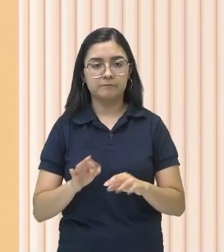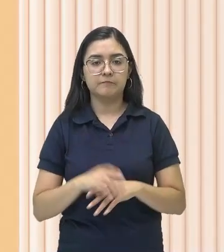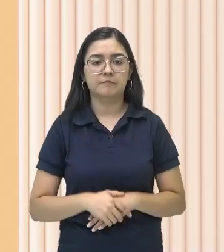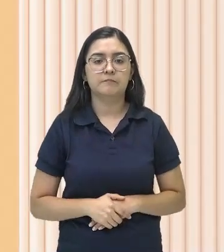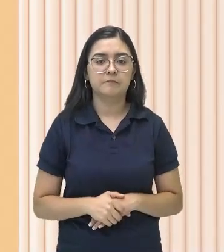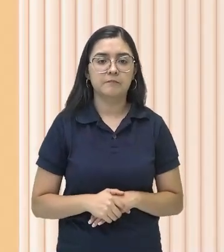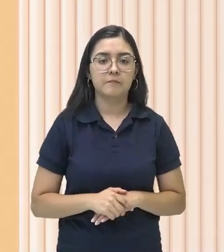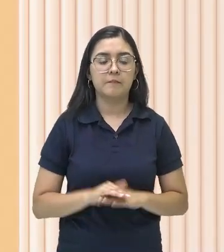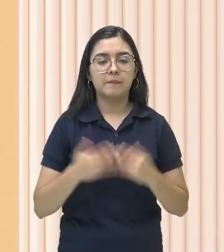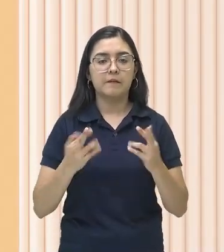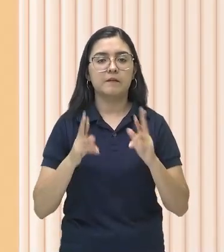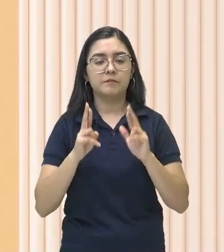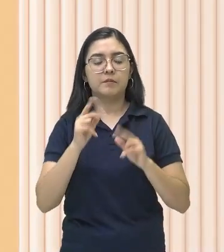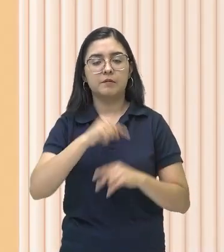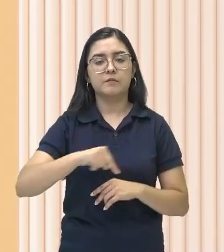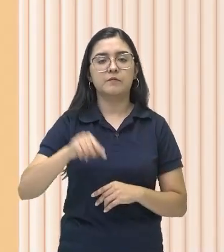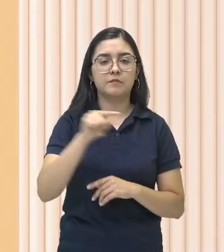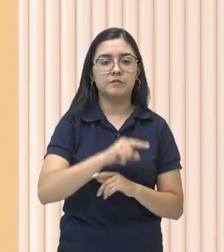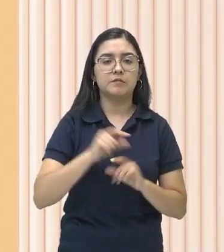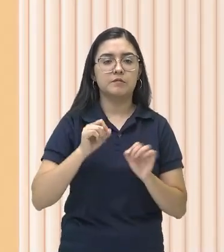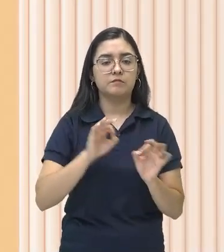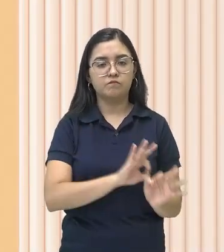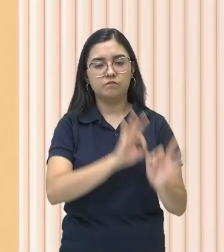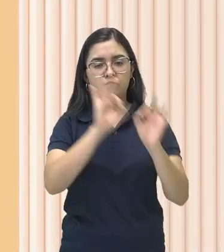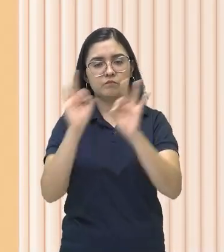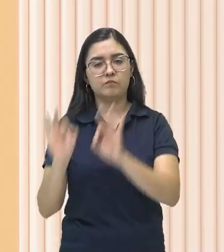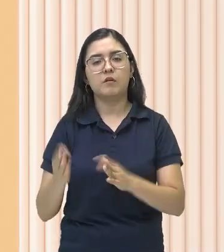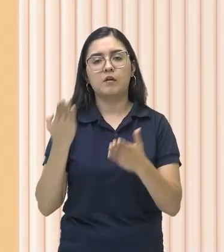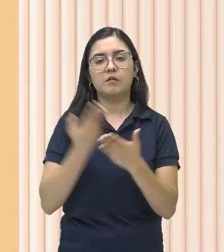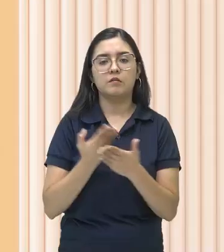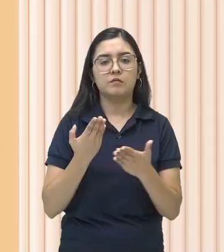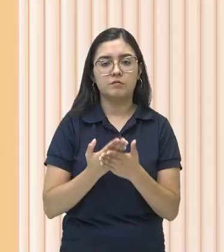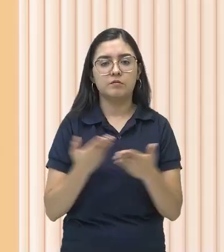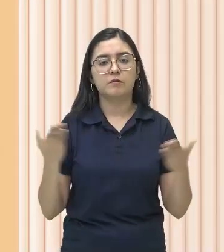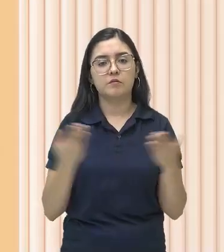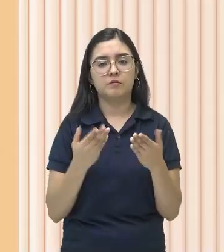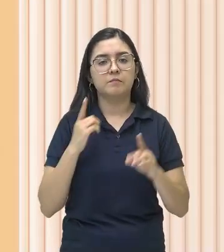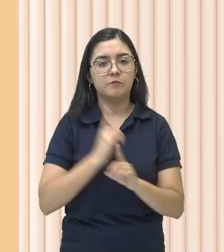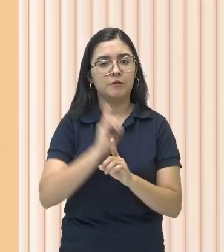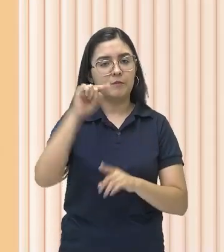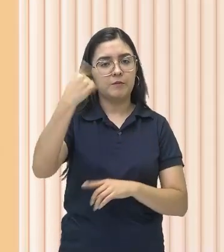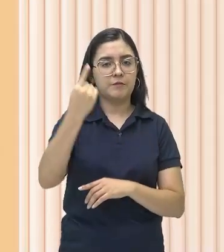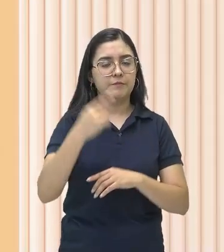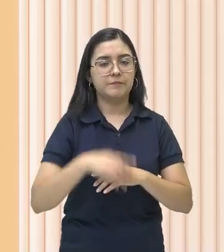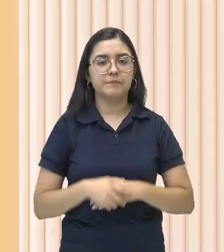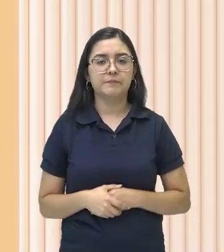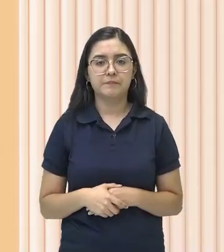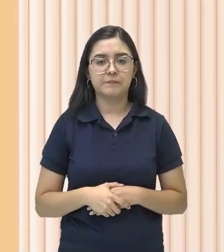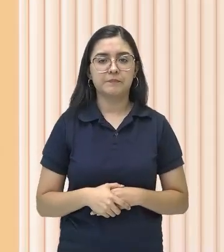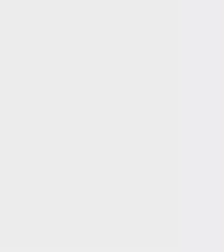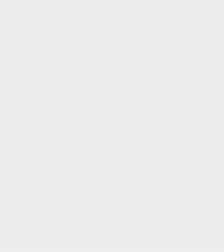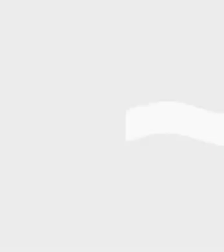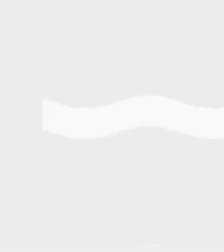então, pessoal? Eu espero que tenham acompanhado aí a nossa aula e até a próxima.